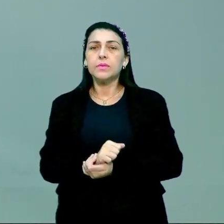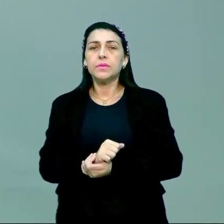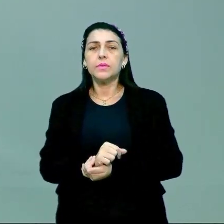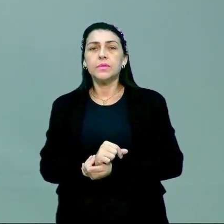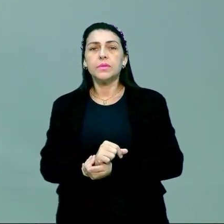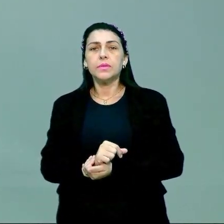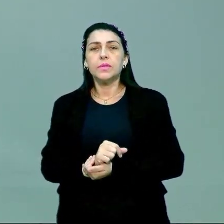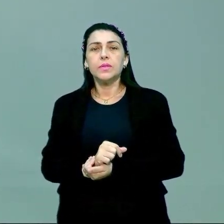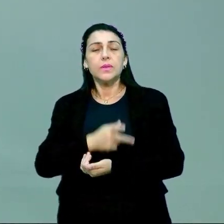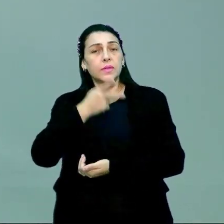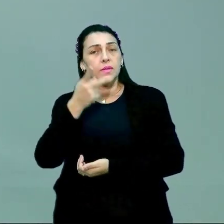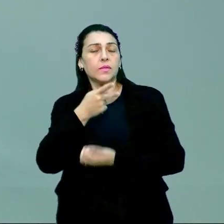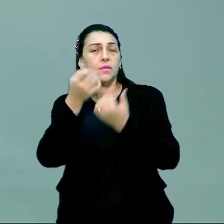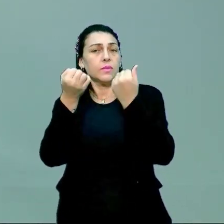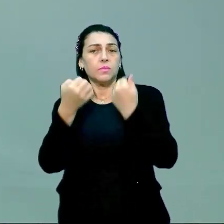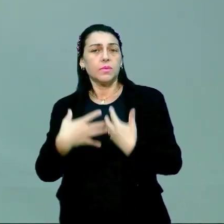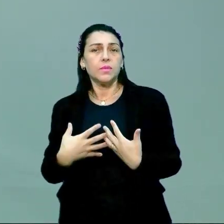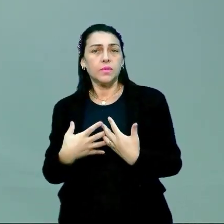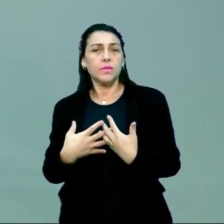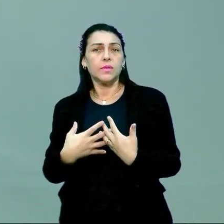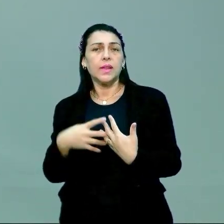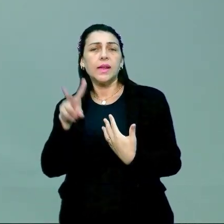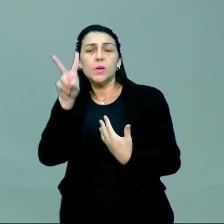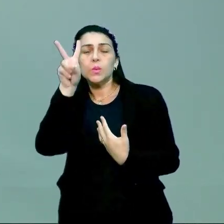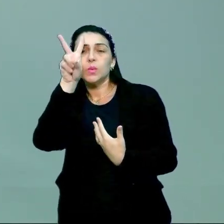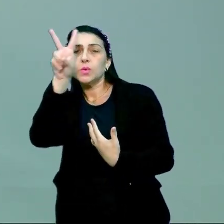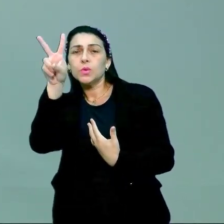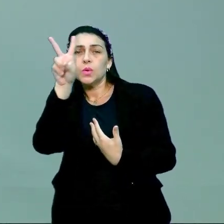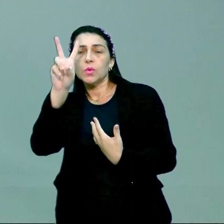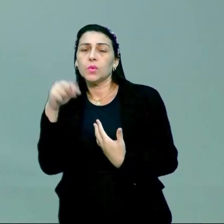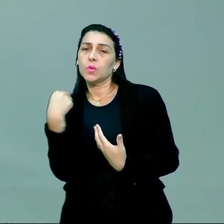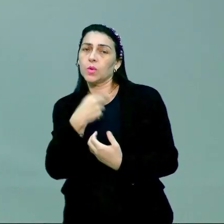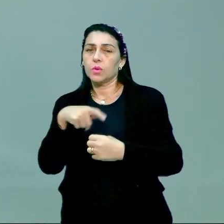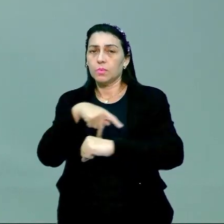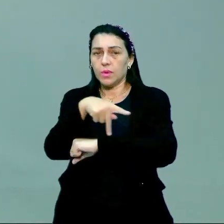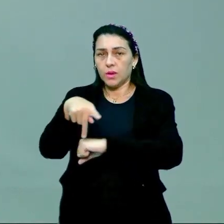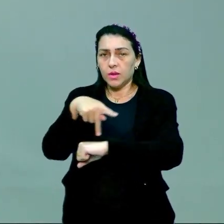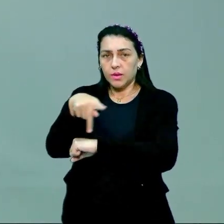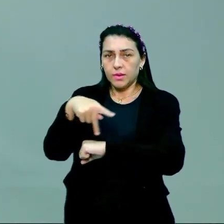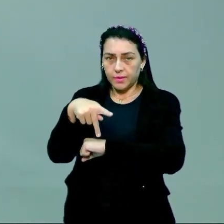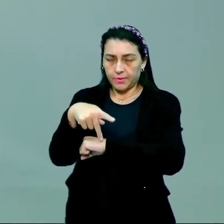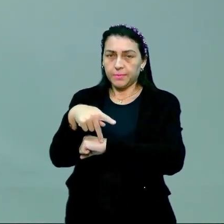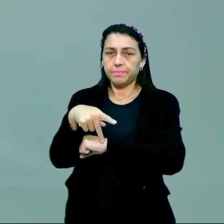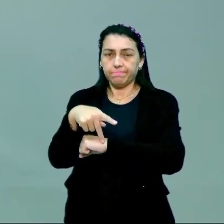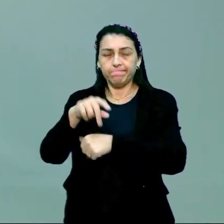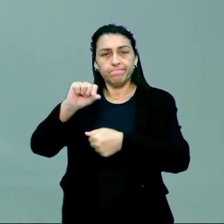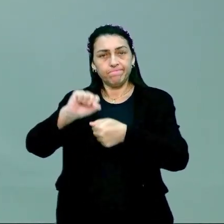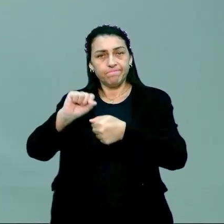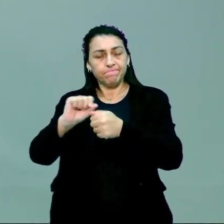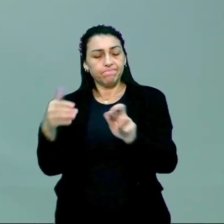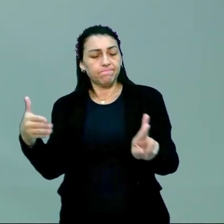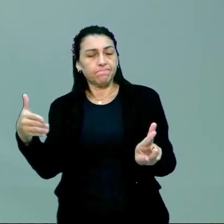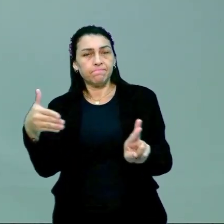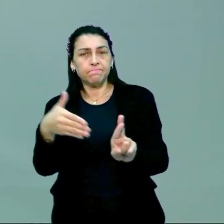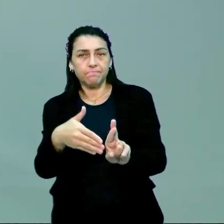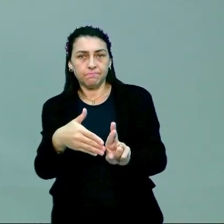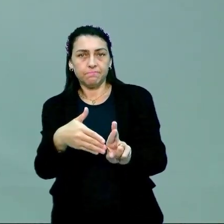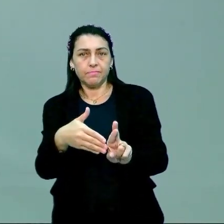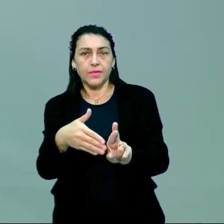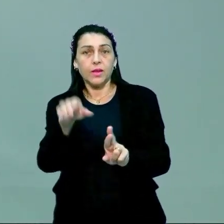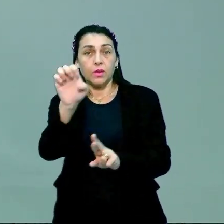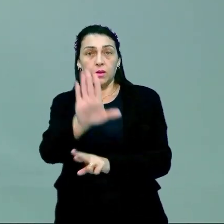um comentário a respeito da historicidade do nosso país. E ele está fazendo referência